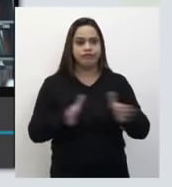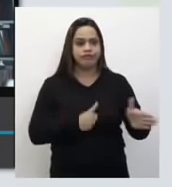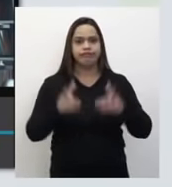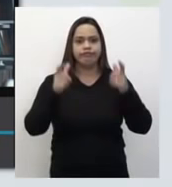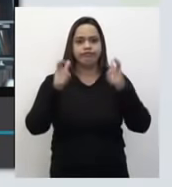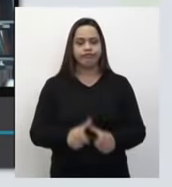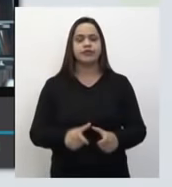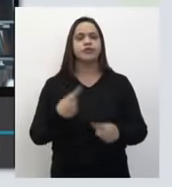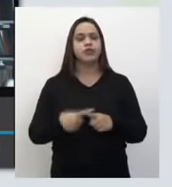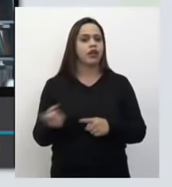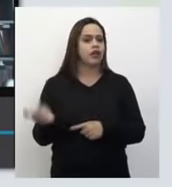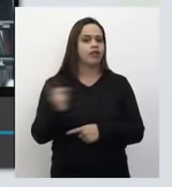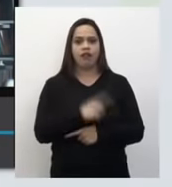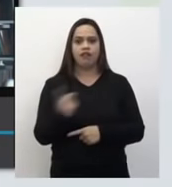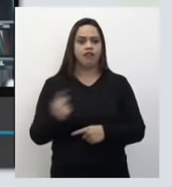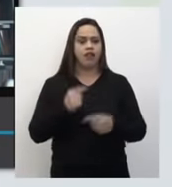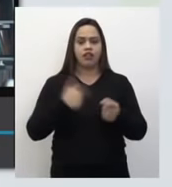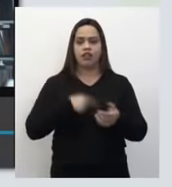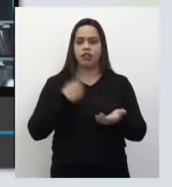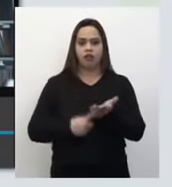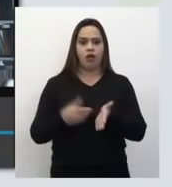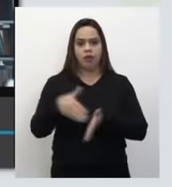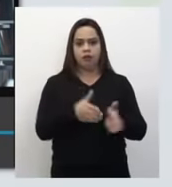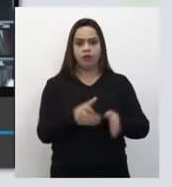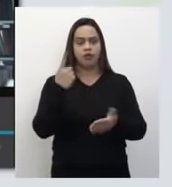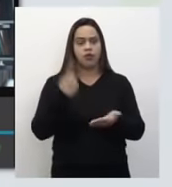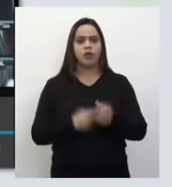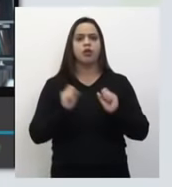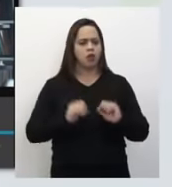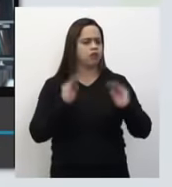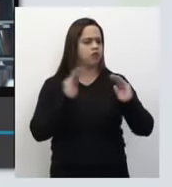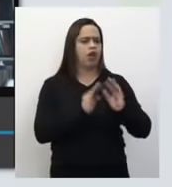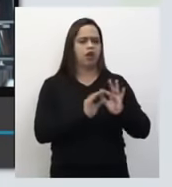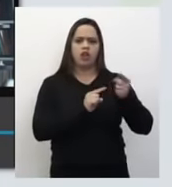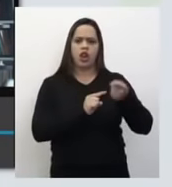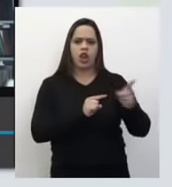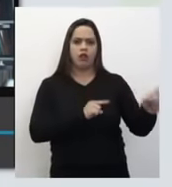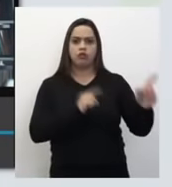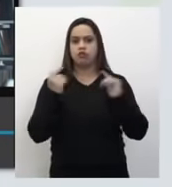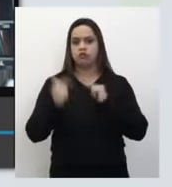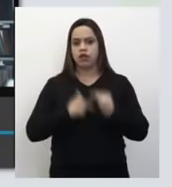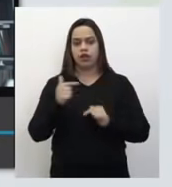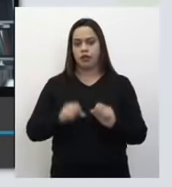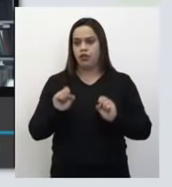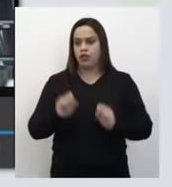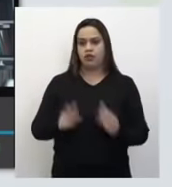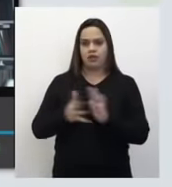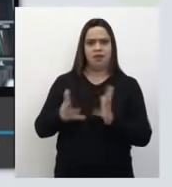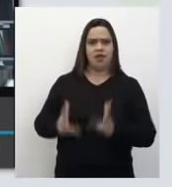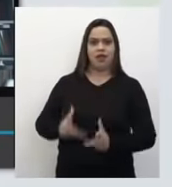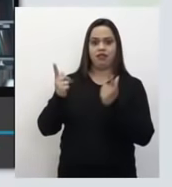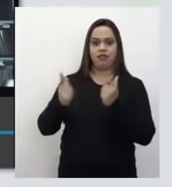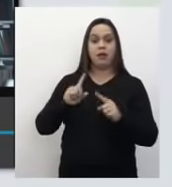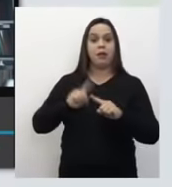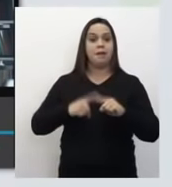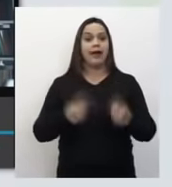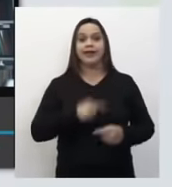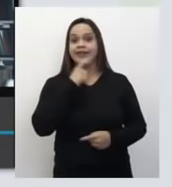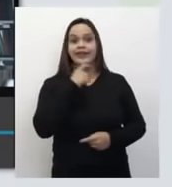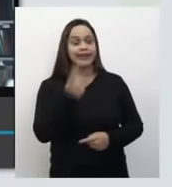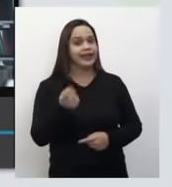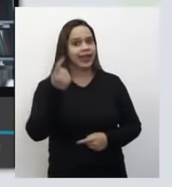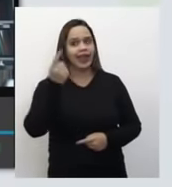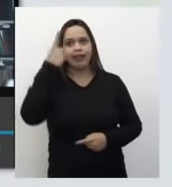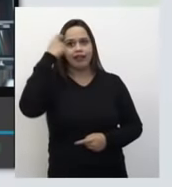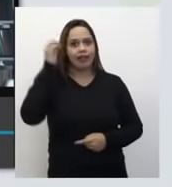vai e vem da casa pro trabalho, e eu posso morar longe do trabalho. Maravilha, coisa linda. Ninguém previu que a gente ia ter essa cidade